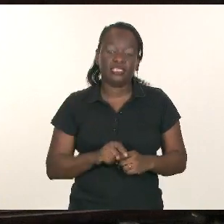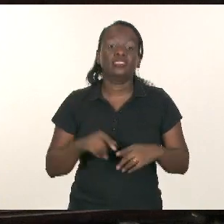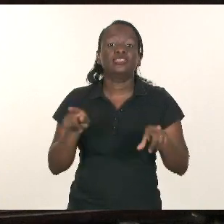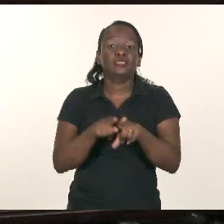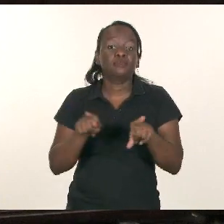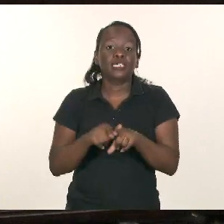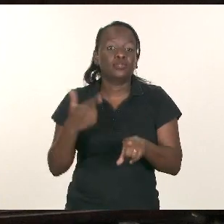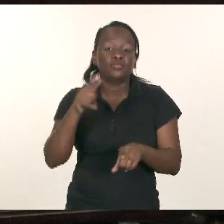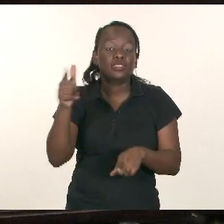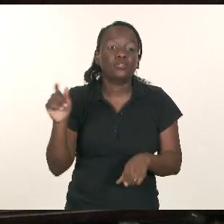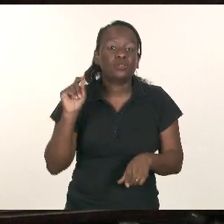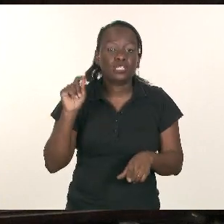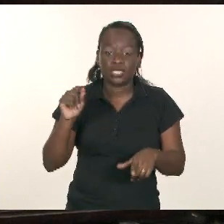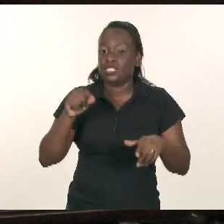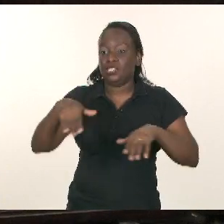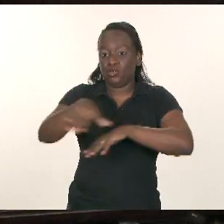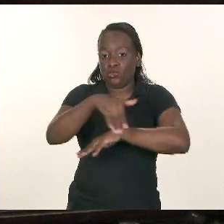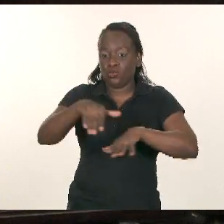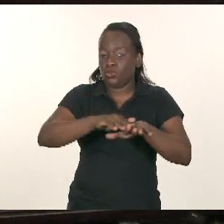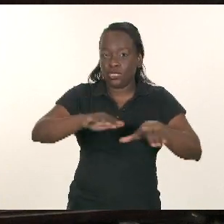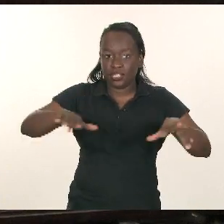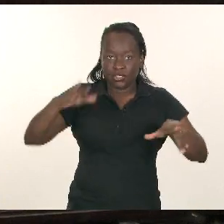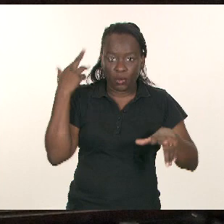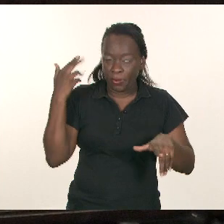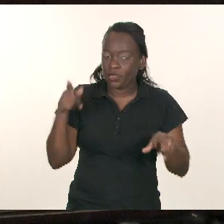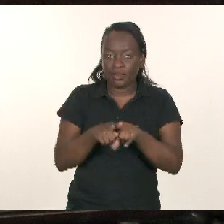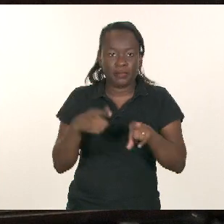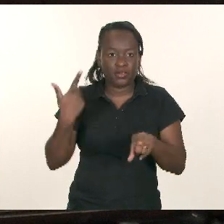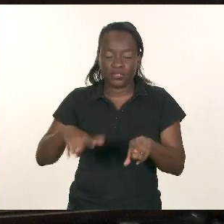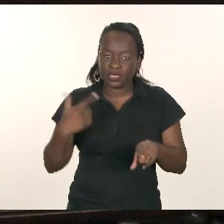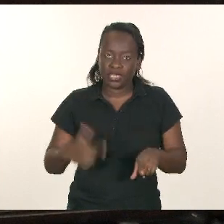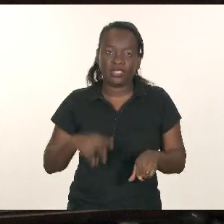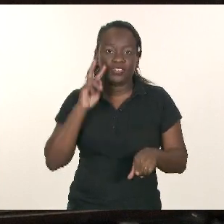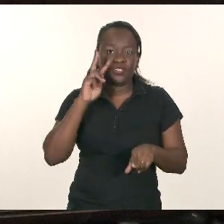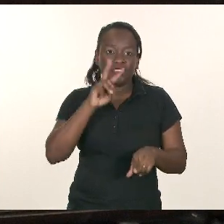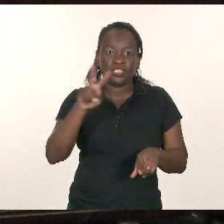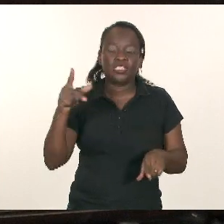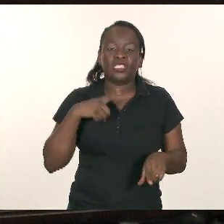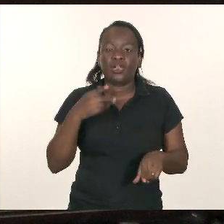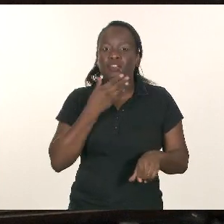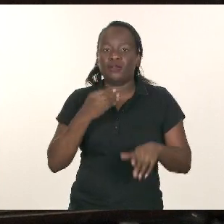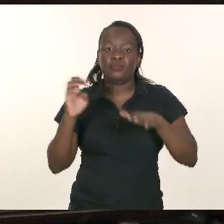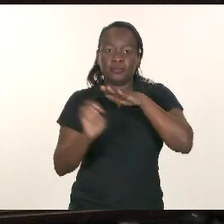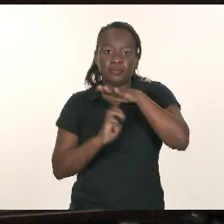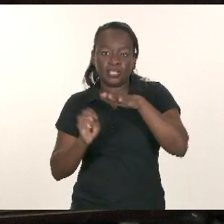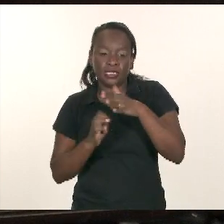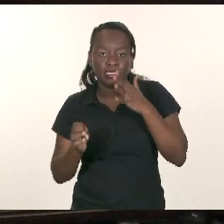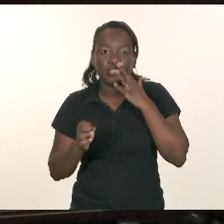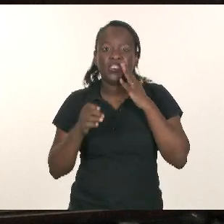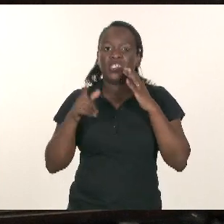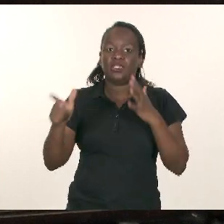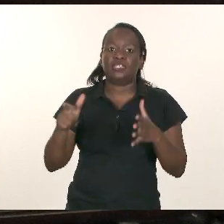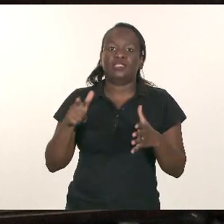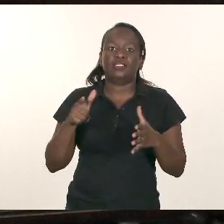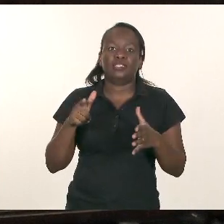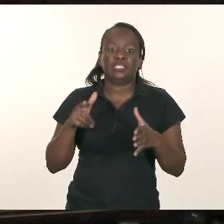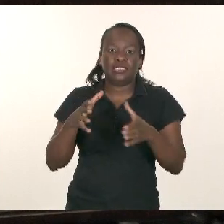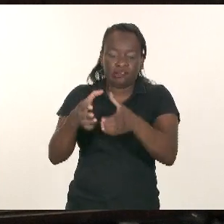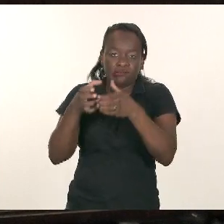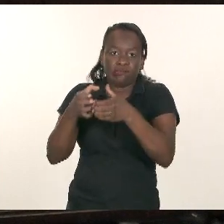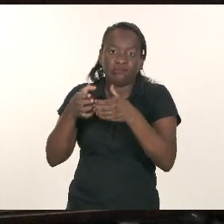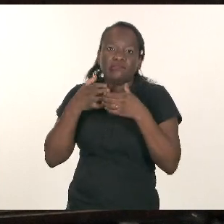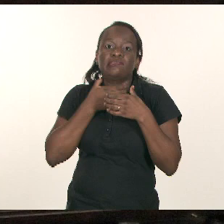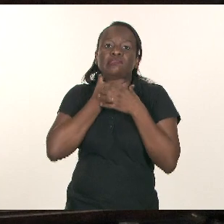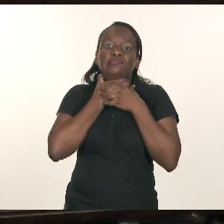não acontece também no asfalto. Nós observamos também nesse período um empresário ser esganado,